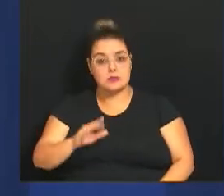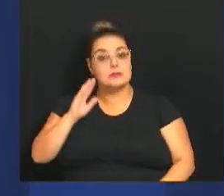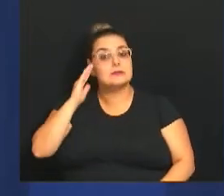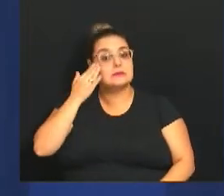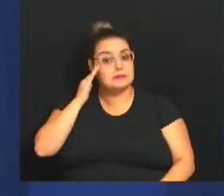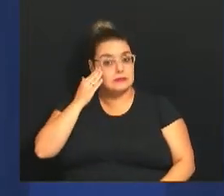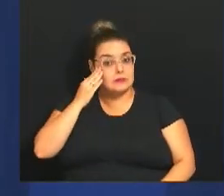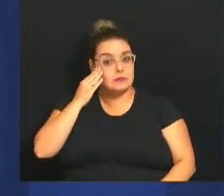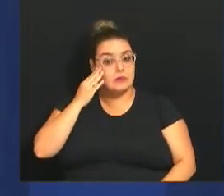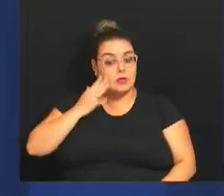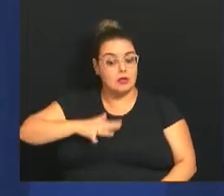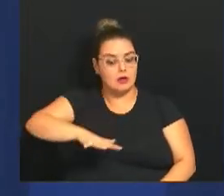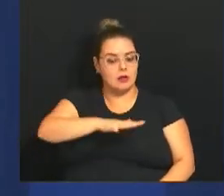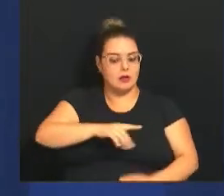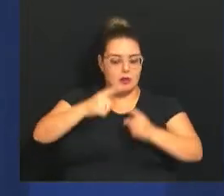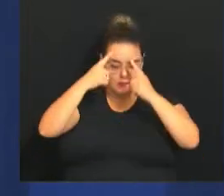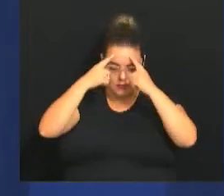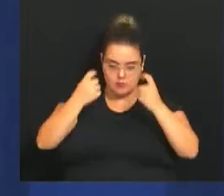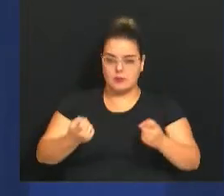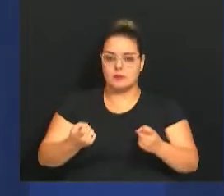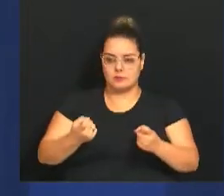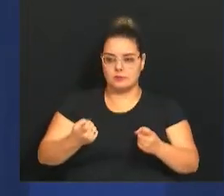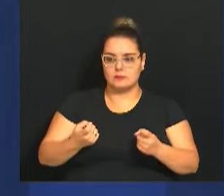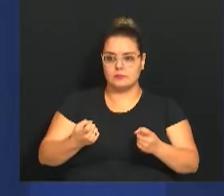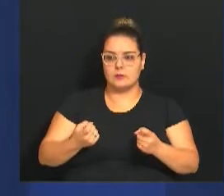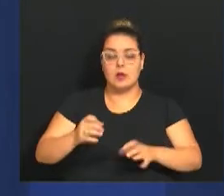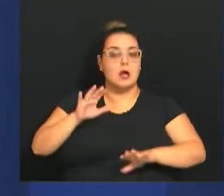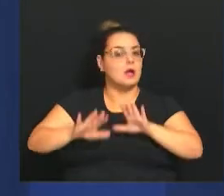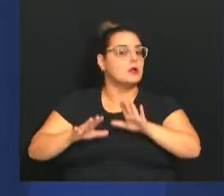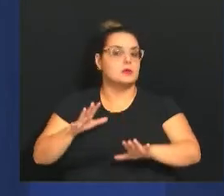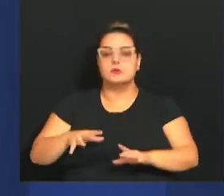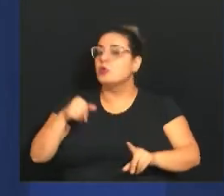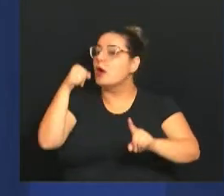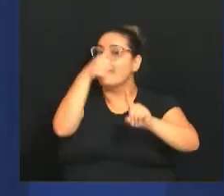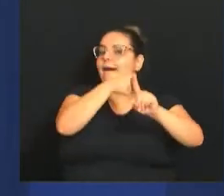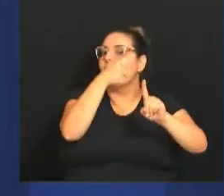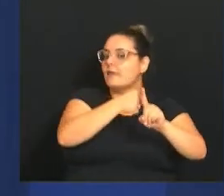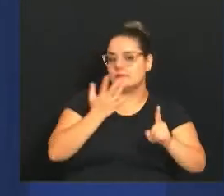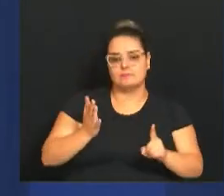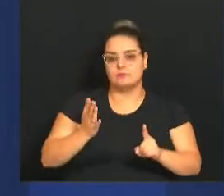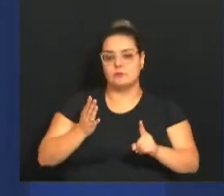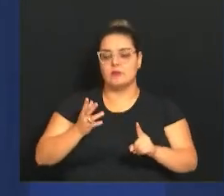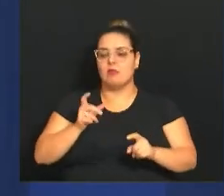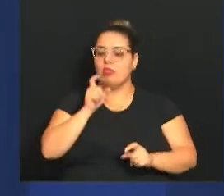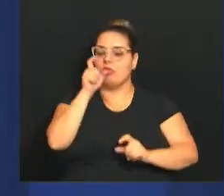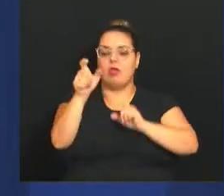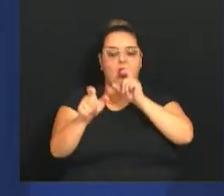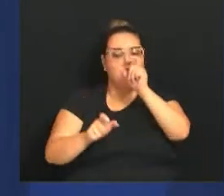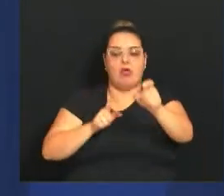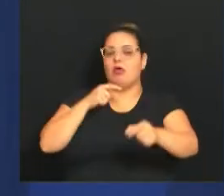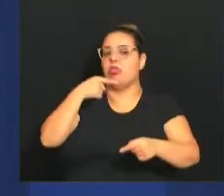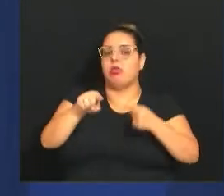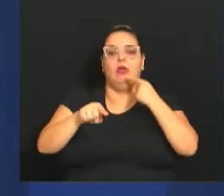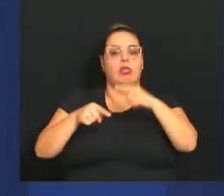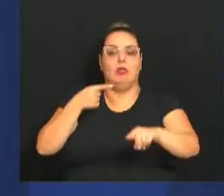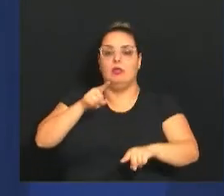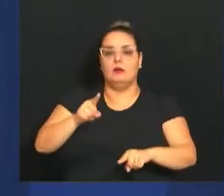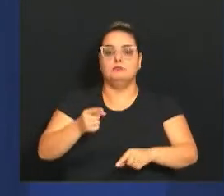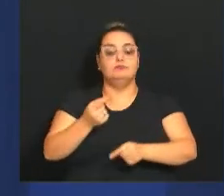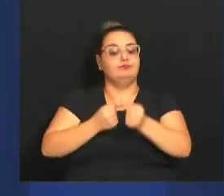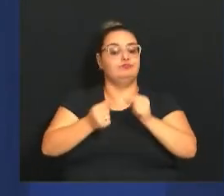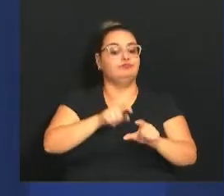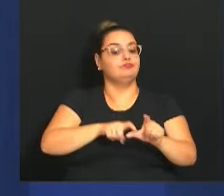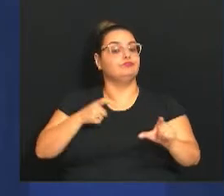de violência. Muitas vezes a violência não é uma agressão física, necessariamente. É uma agressão verbal, é a falta de independência financeira, é